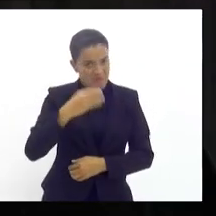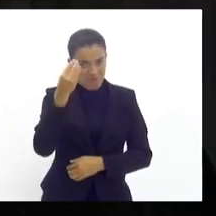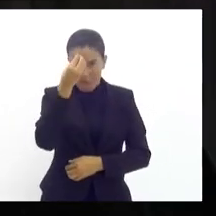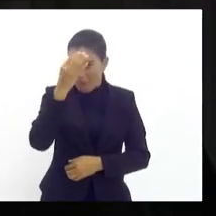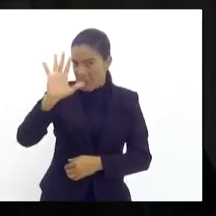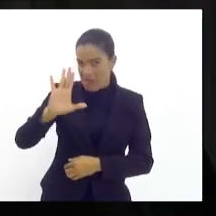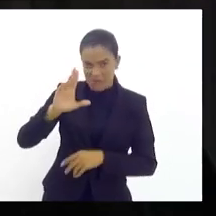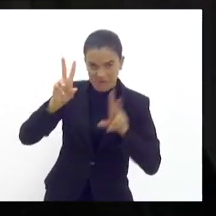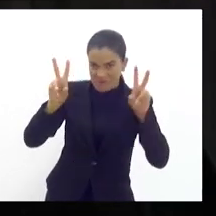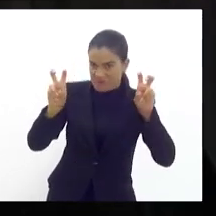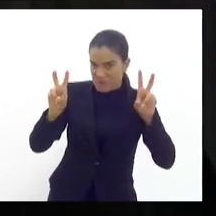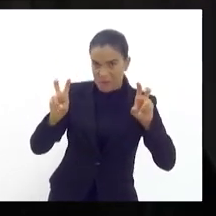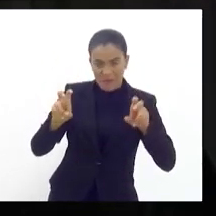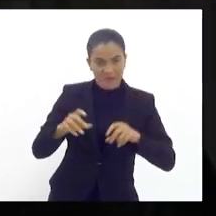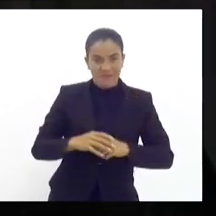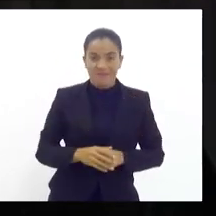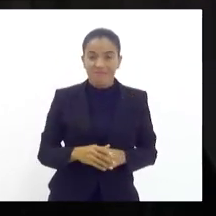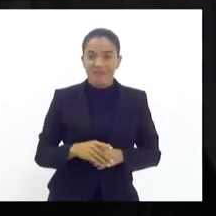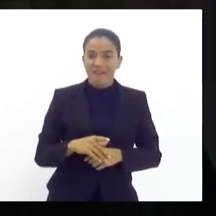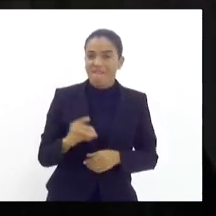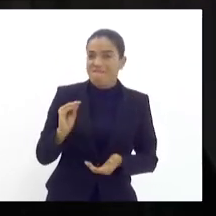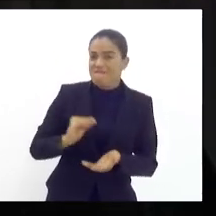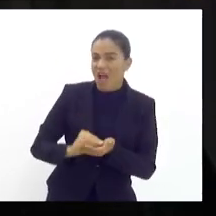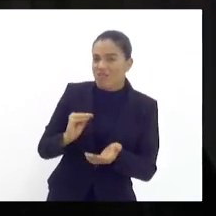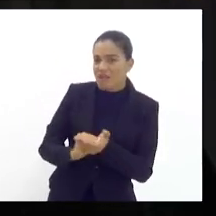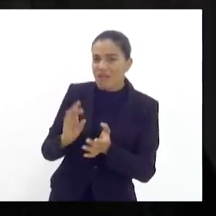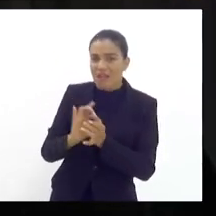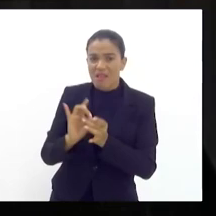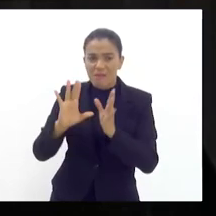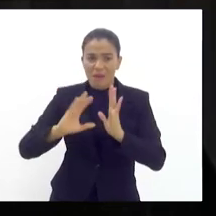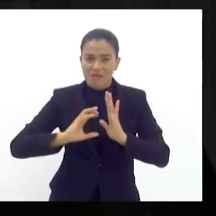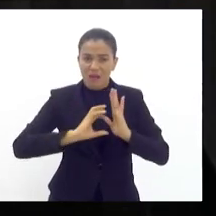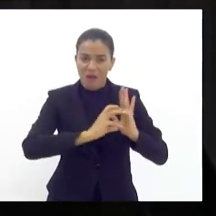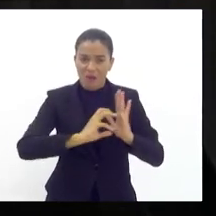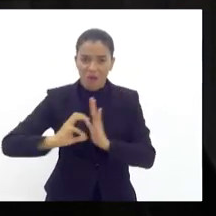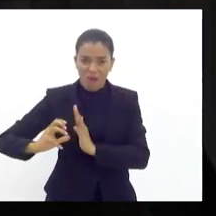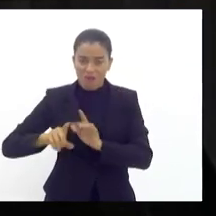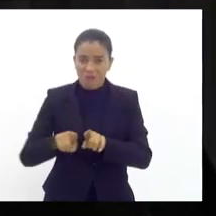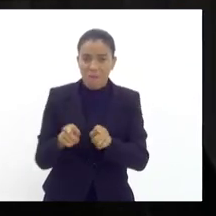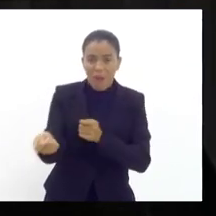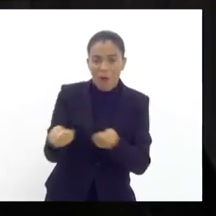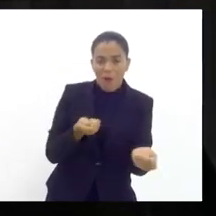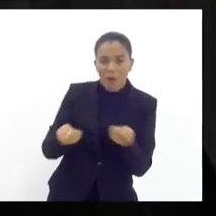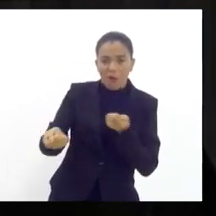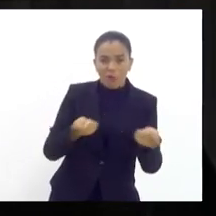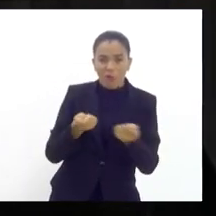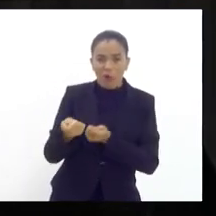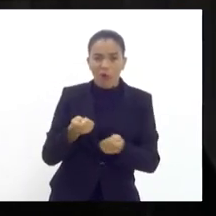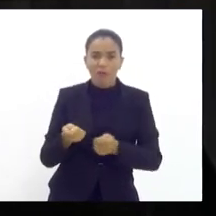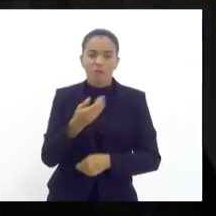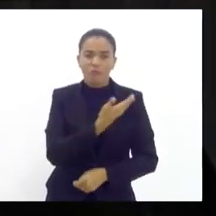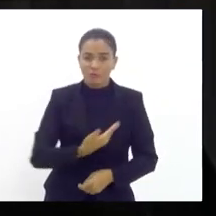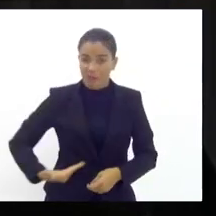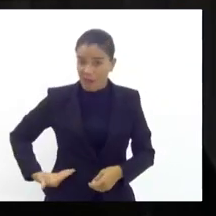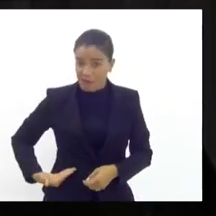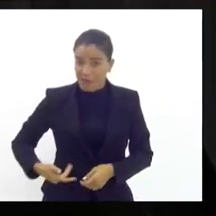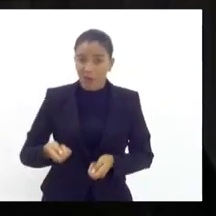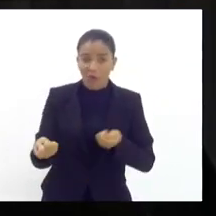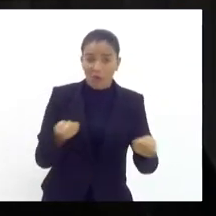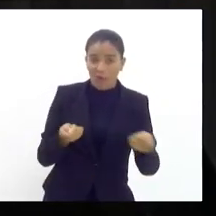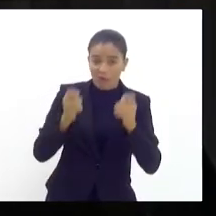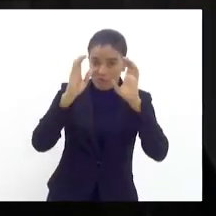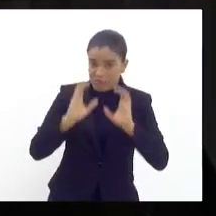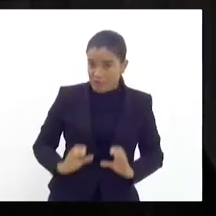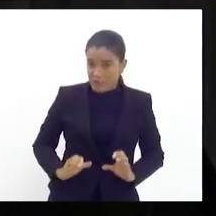nas eleições passadas de liberdade parte da área e intenso o controle do estado da vida dos cidadões